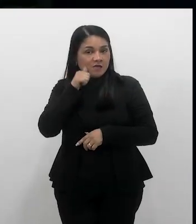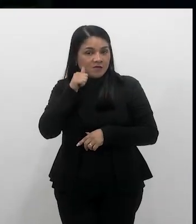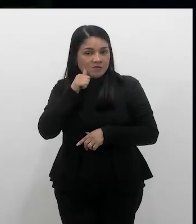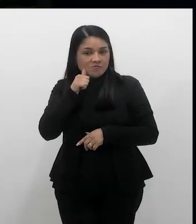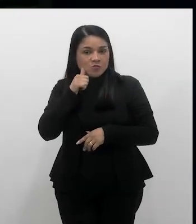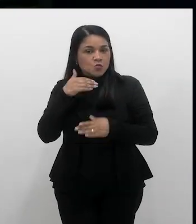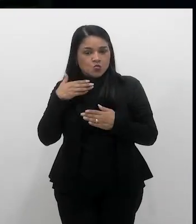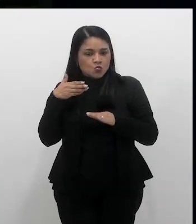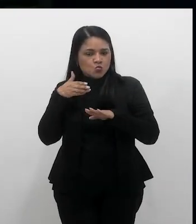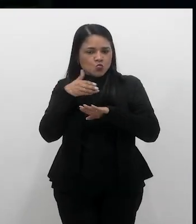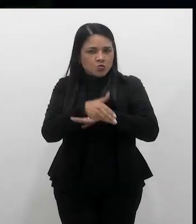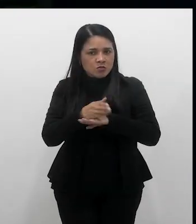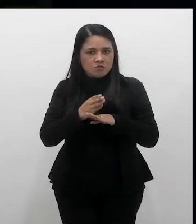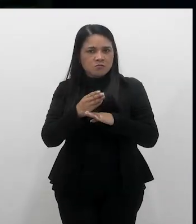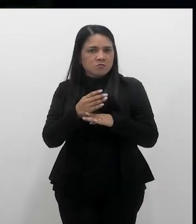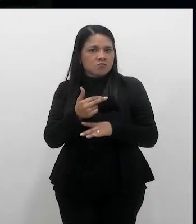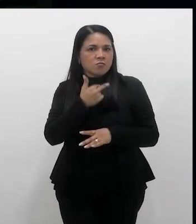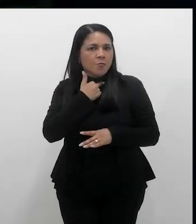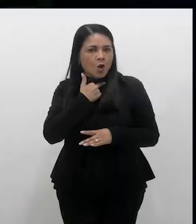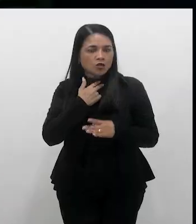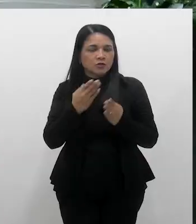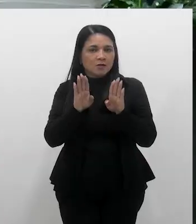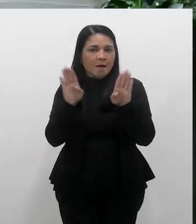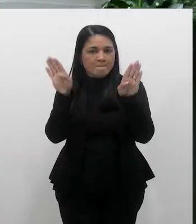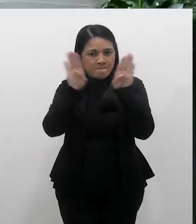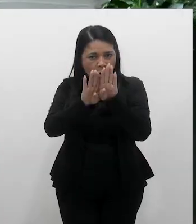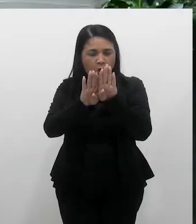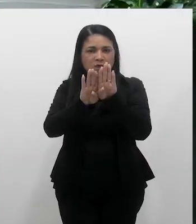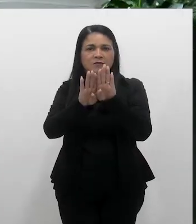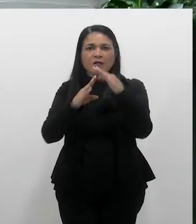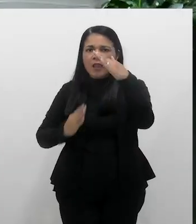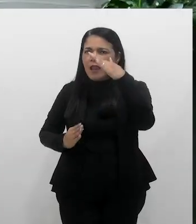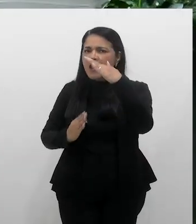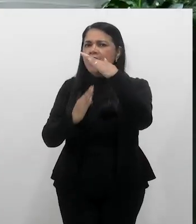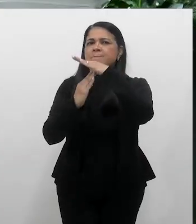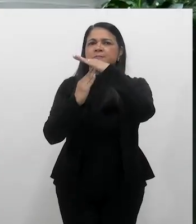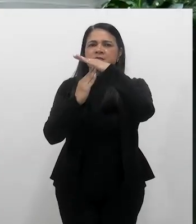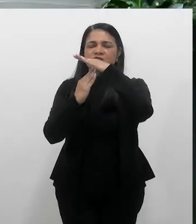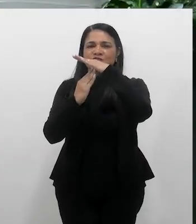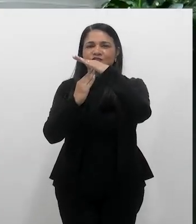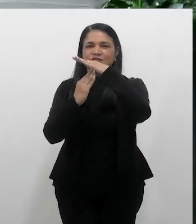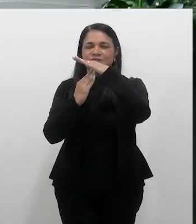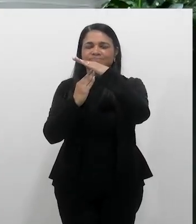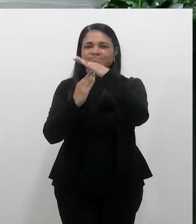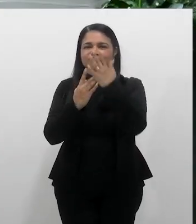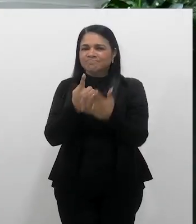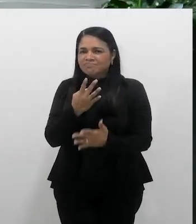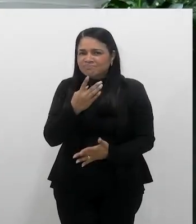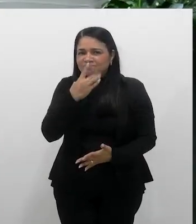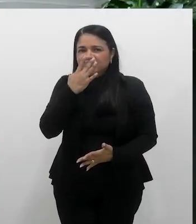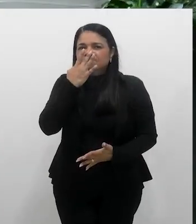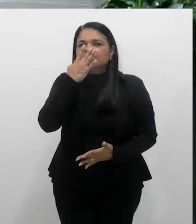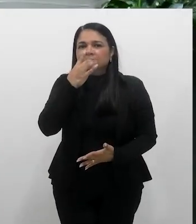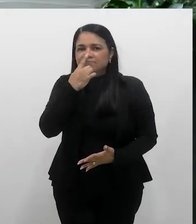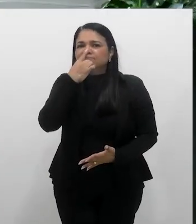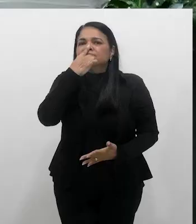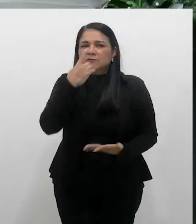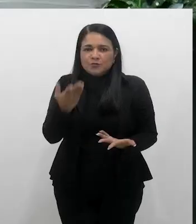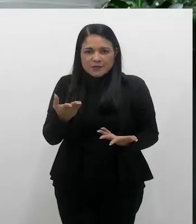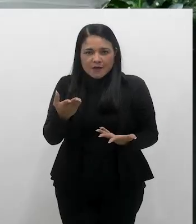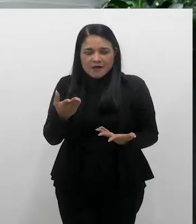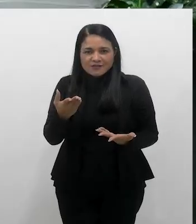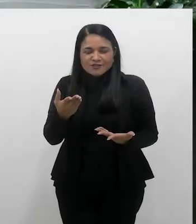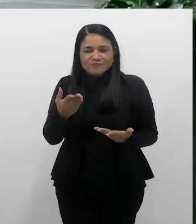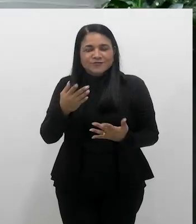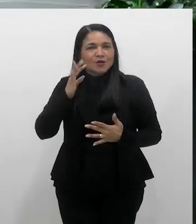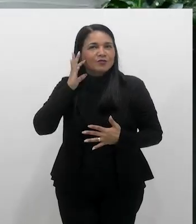questão de que ninguém entre na casa dela, e por isso a porta, né? Porque há um limite entre como ela lida com a intimidade dela. E eu acho,